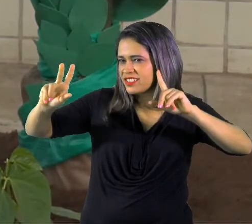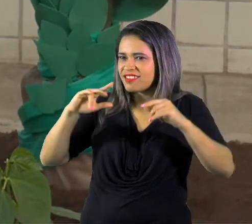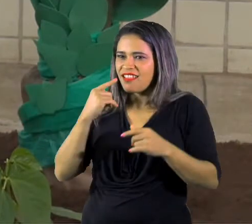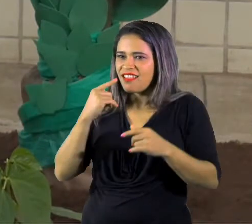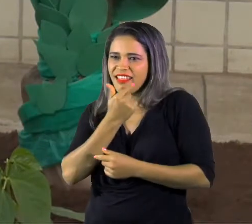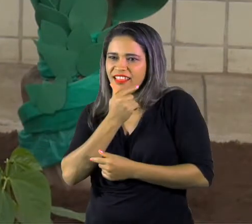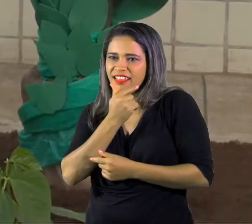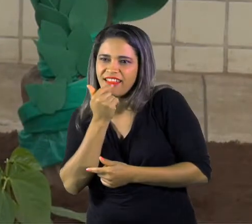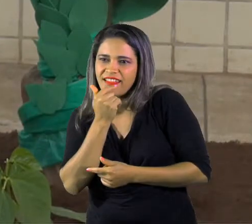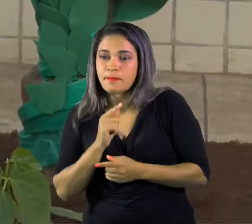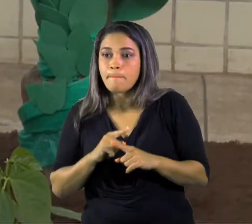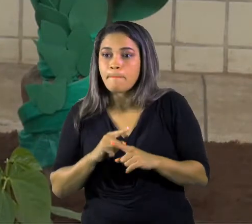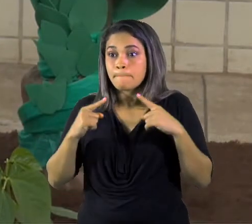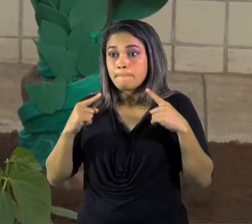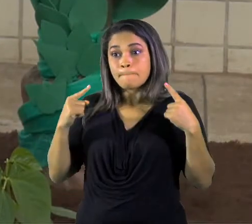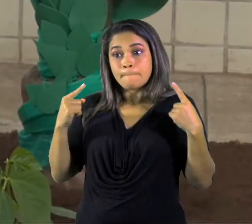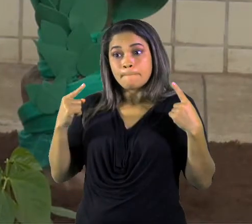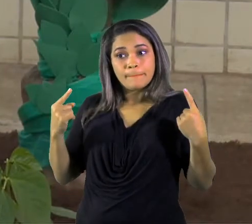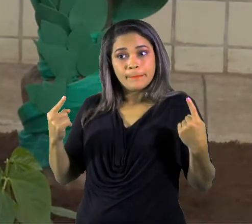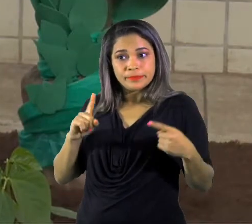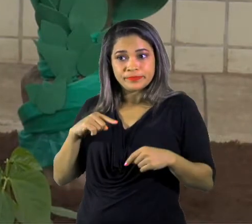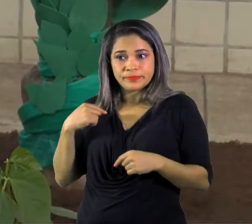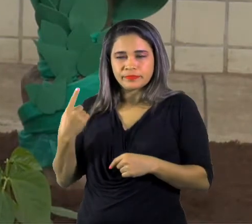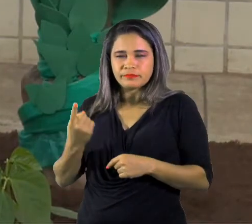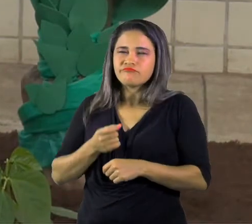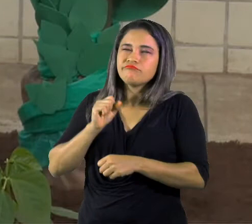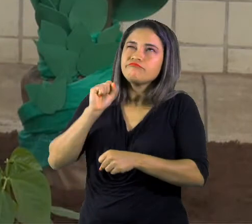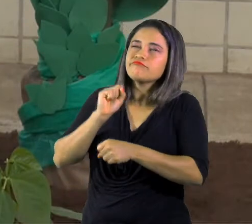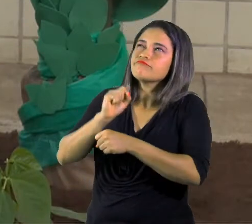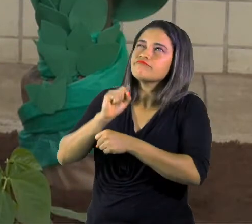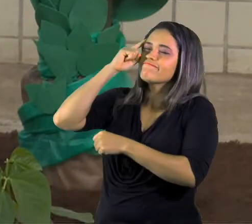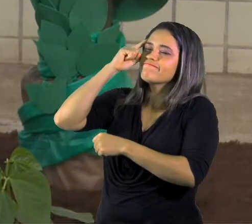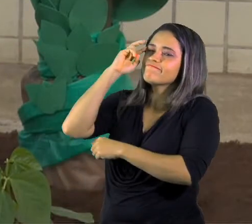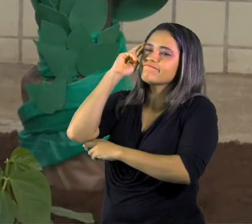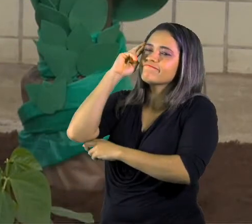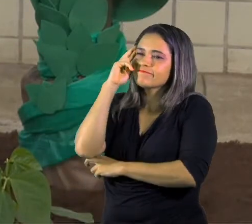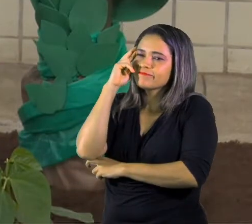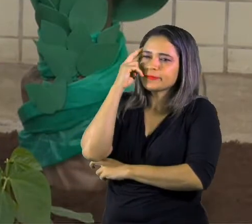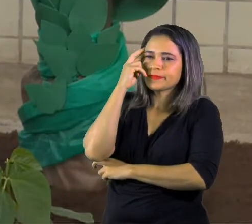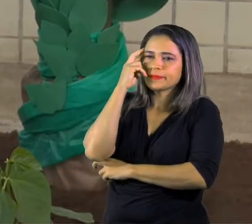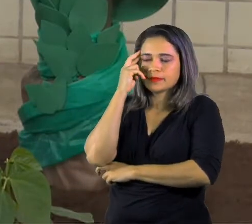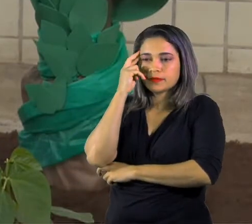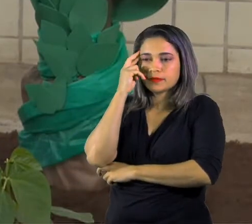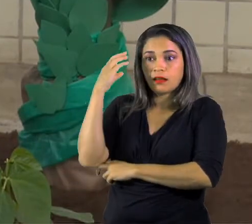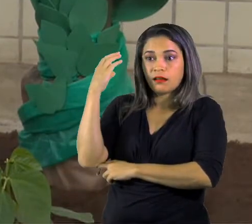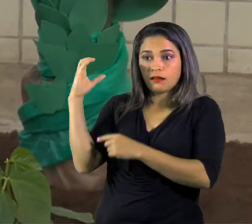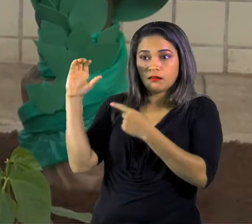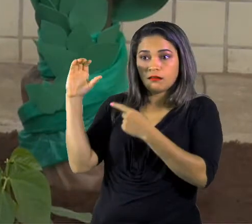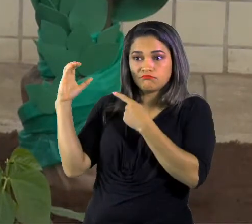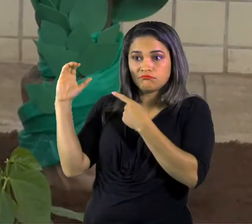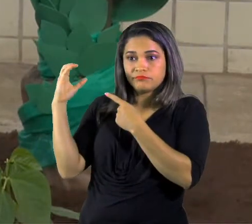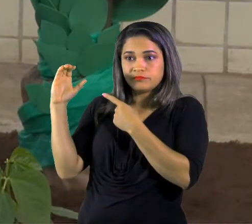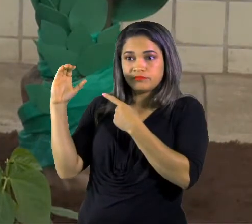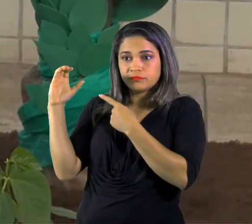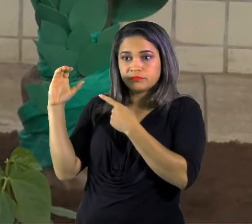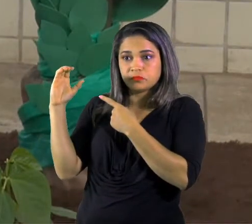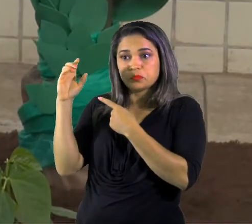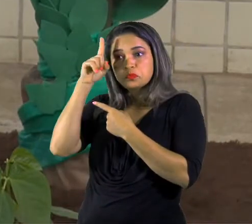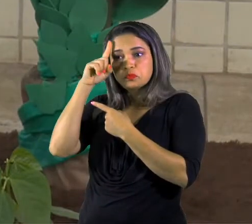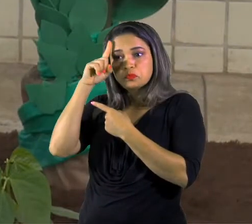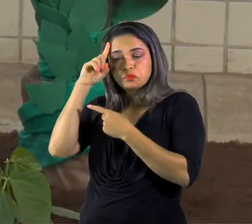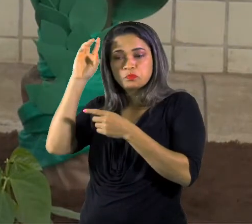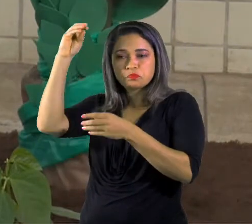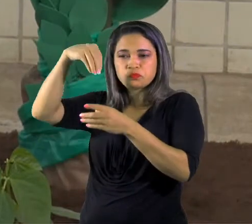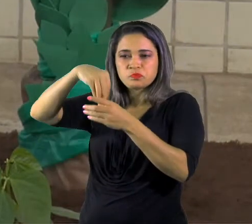engraçado. Mas se a gente for parar para pensar bem, a ciência está no nosso dia a dia.